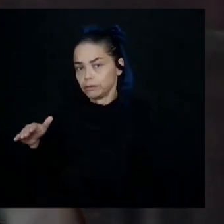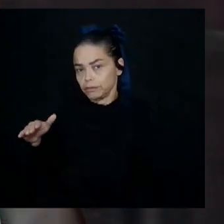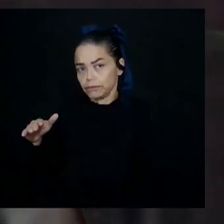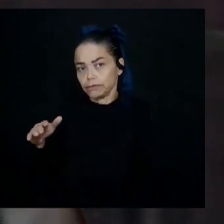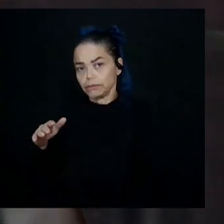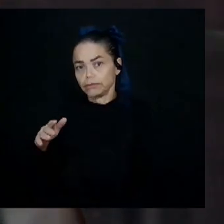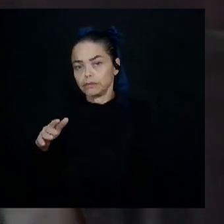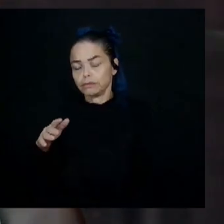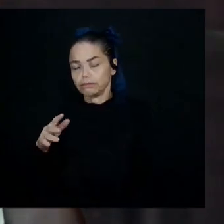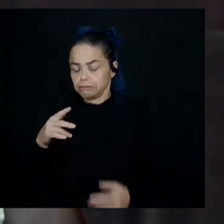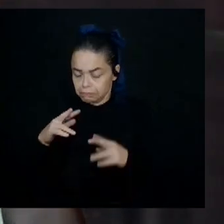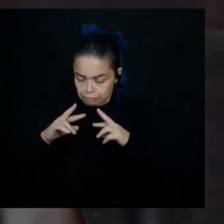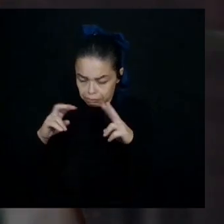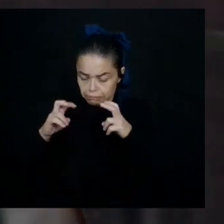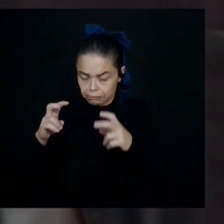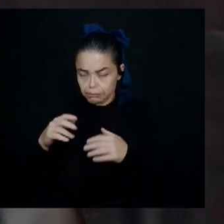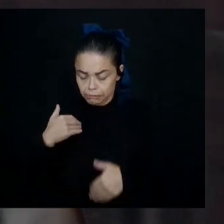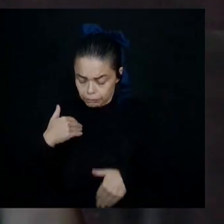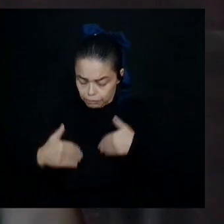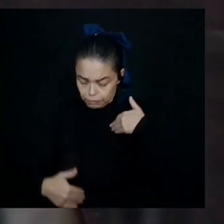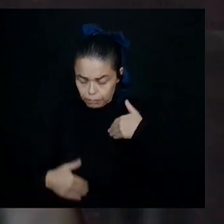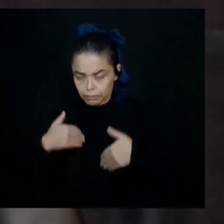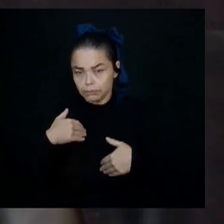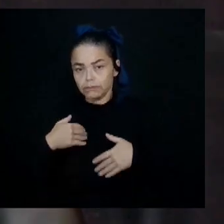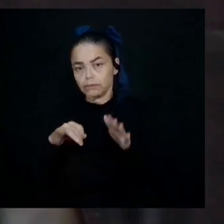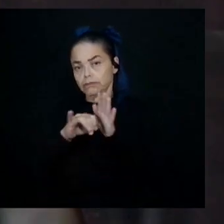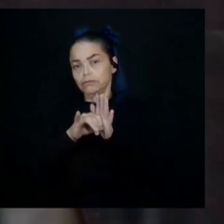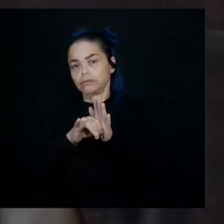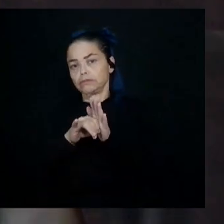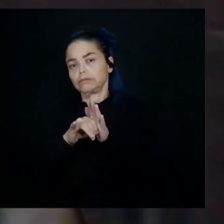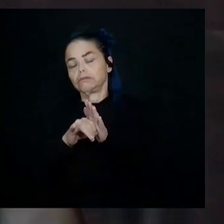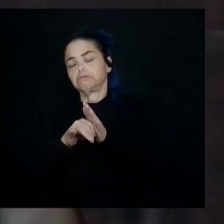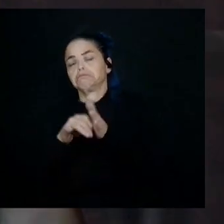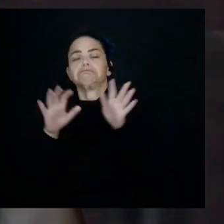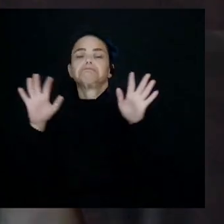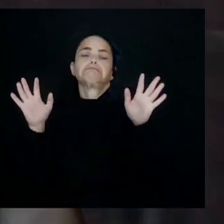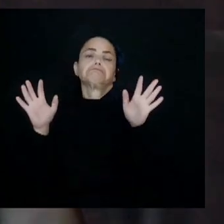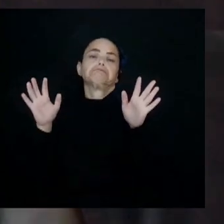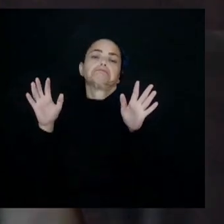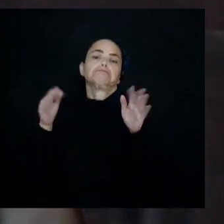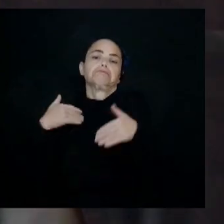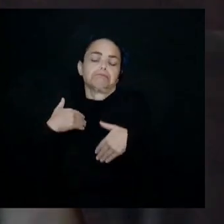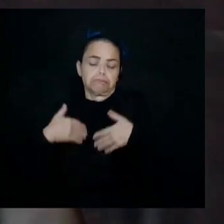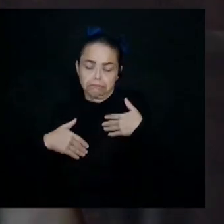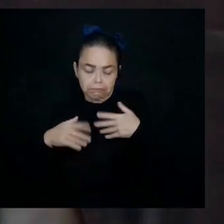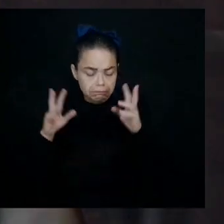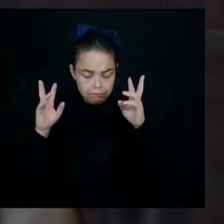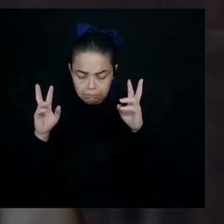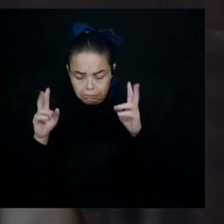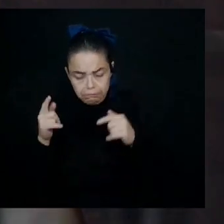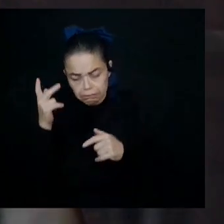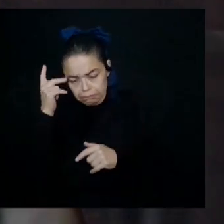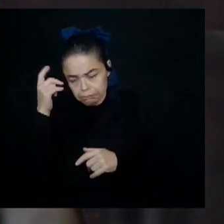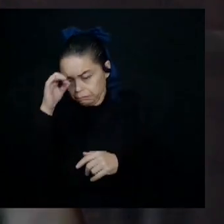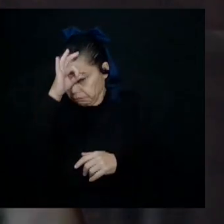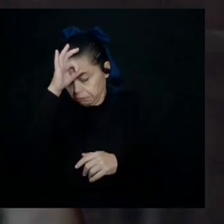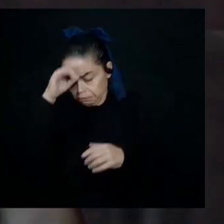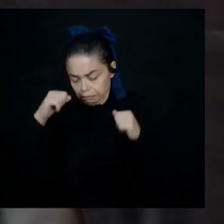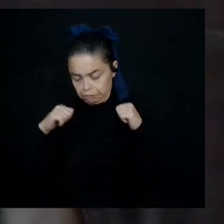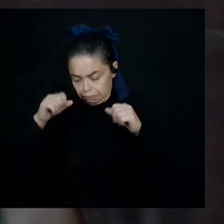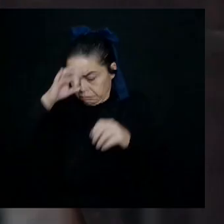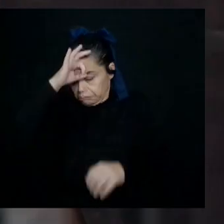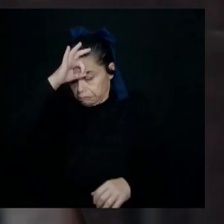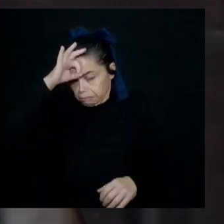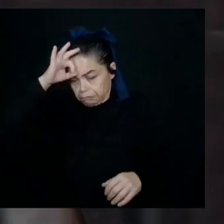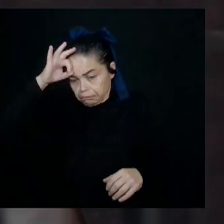olhar corporal, uma boa identidade ali, e ela nem se toca. Às vezes ela está ali na ingenuidade dela, porque o